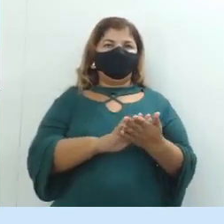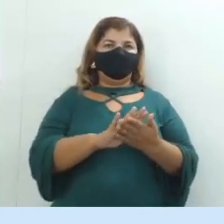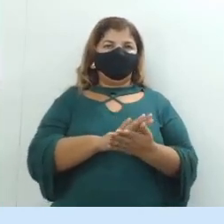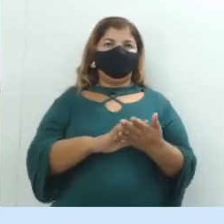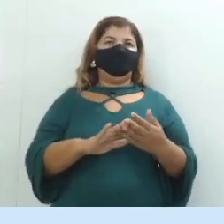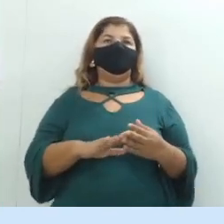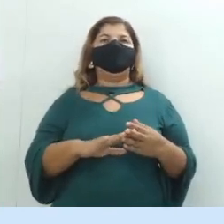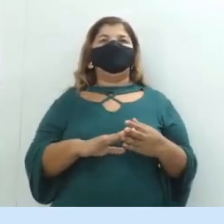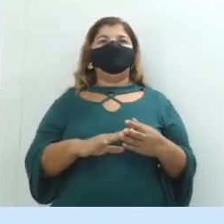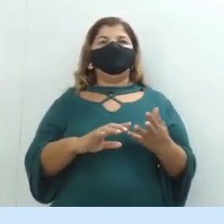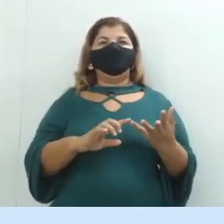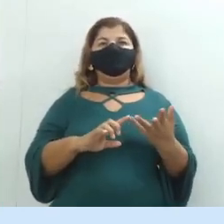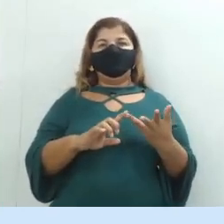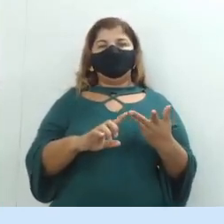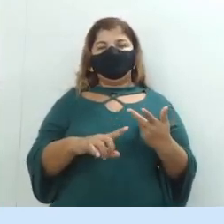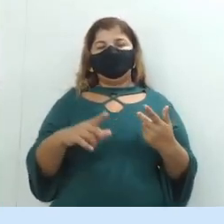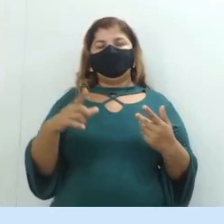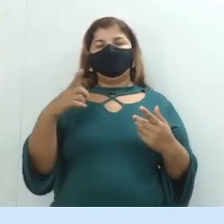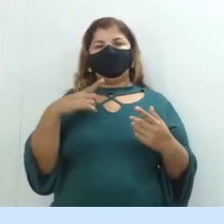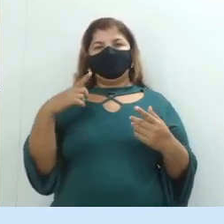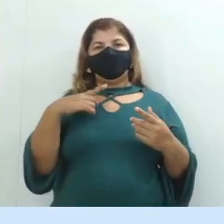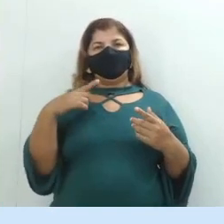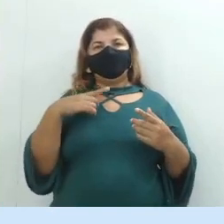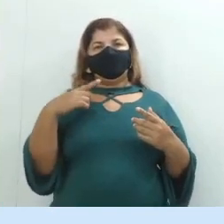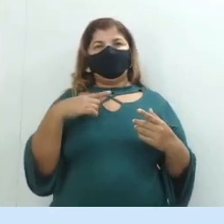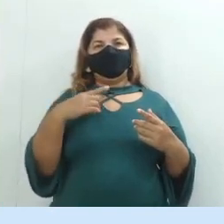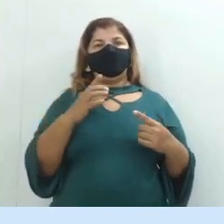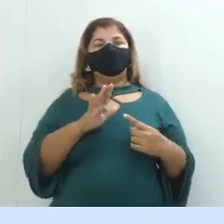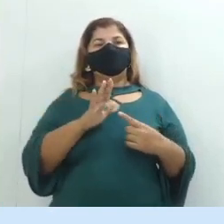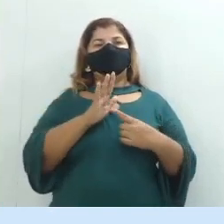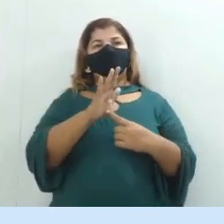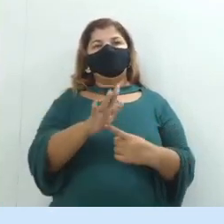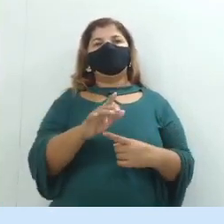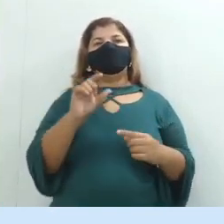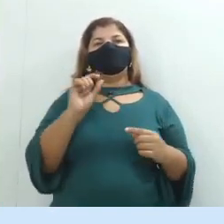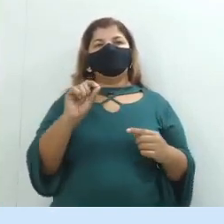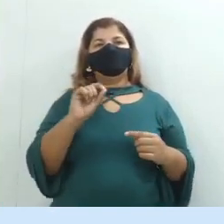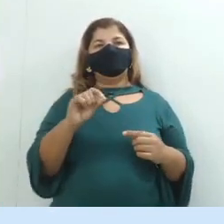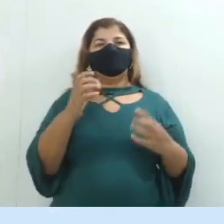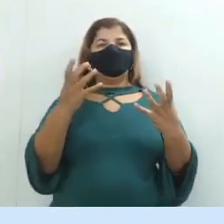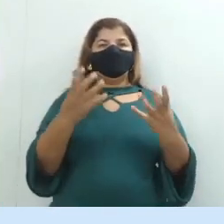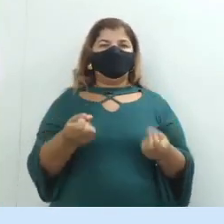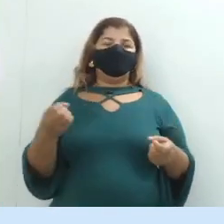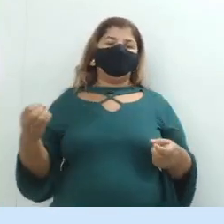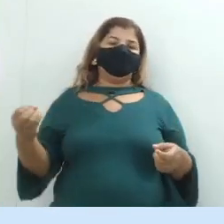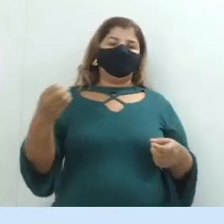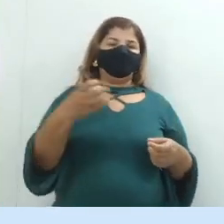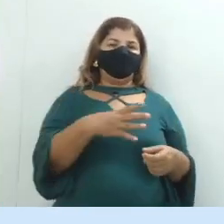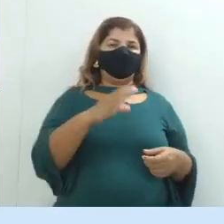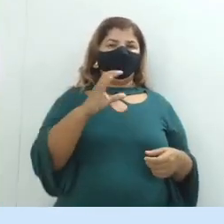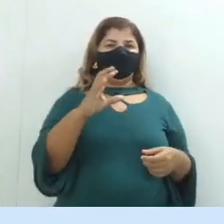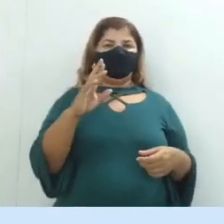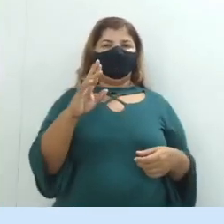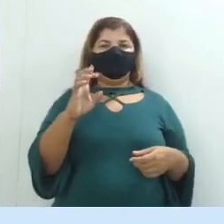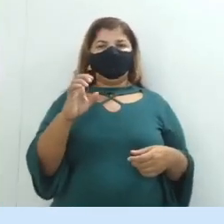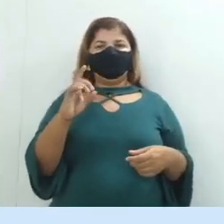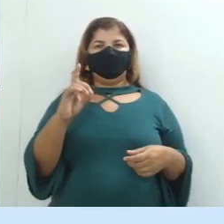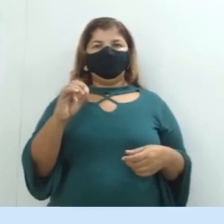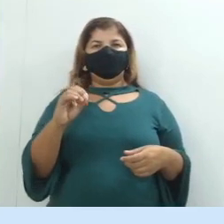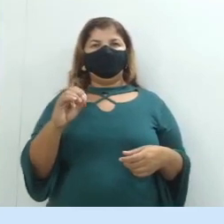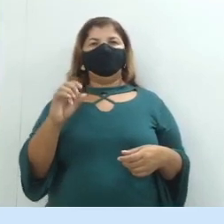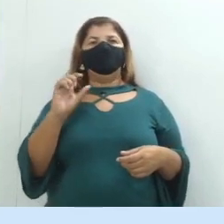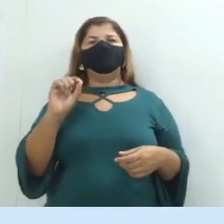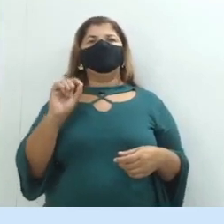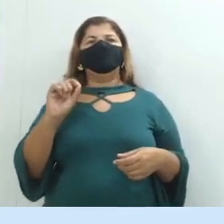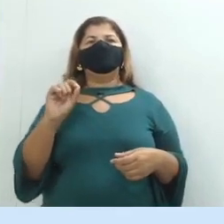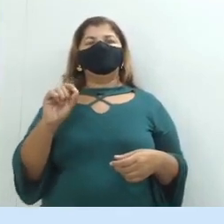abusos apontados no enunciado geraram um ambiente favorável à aceitação do novo credo, sustentado por...